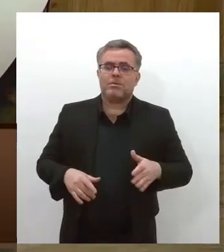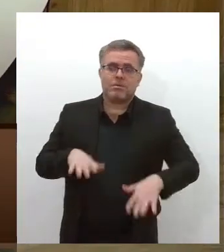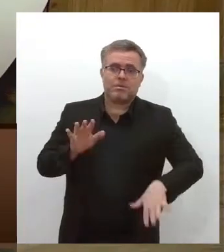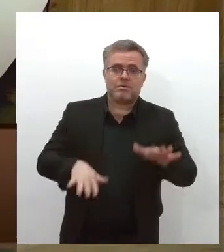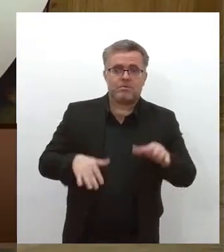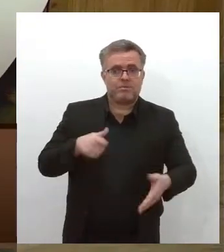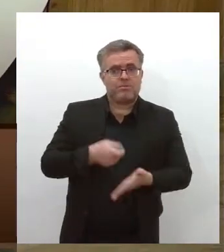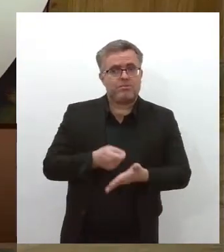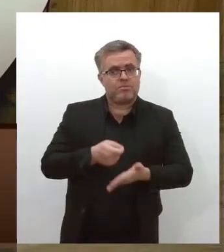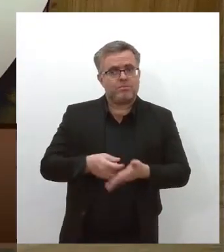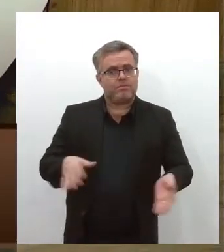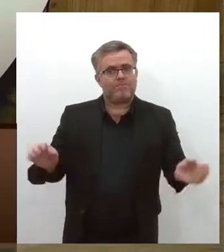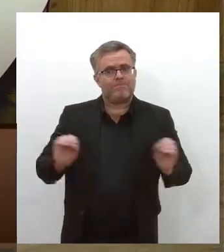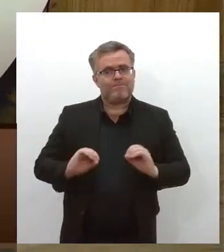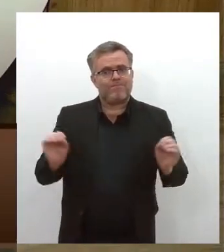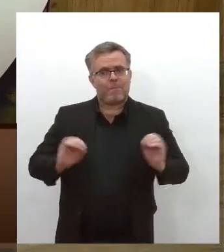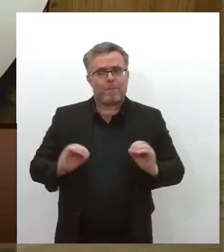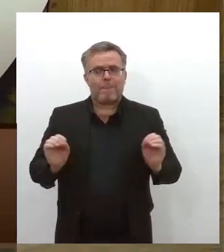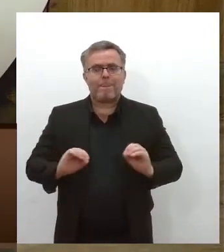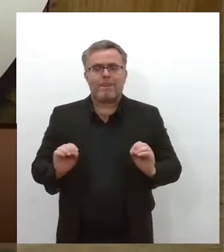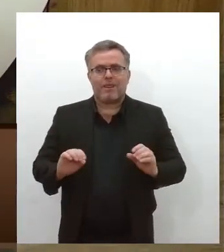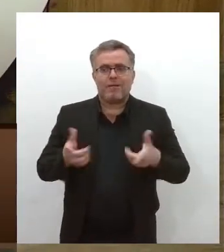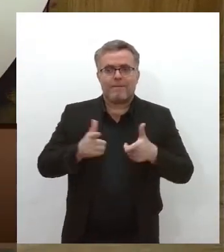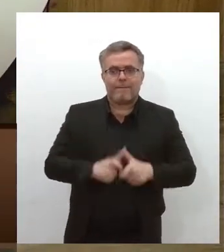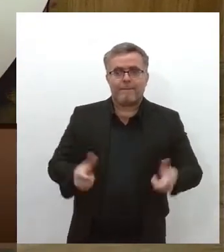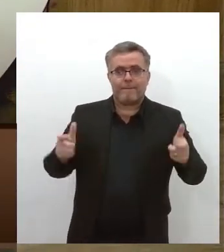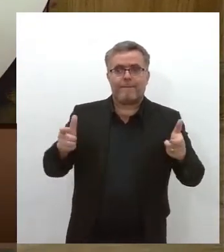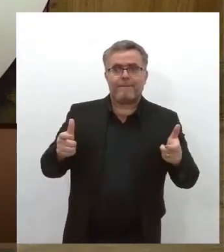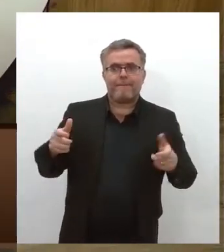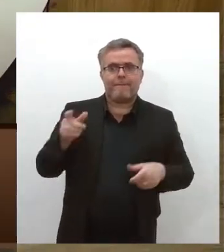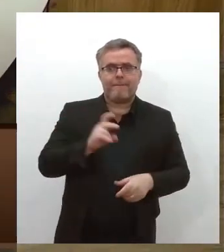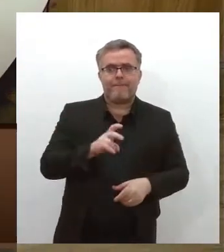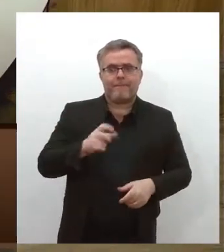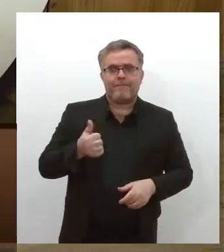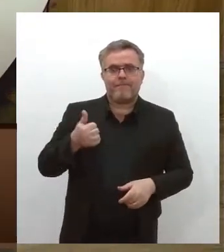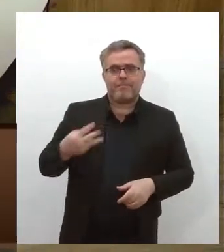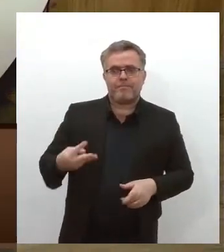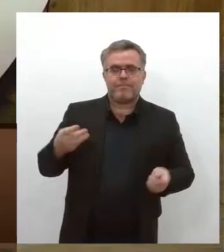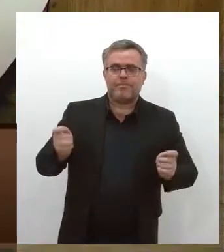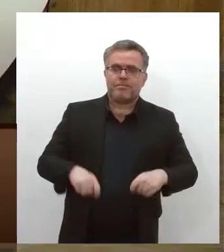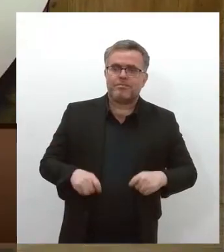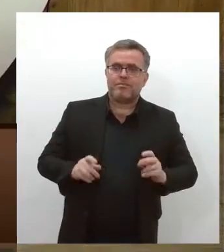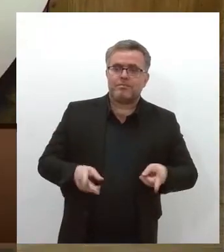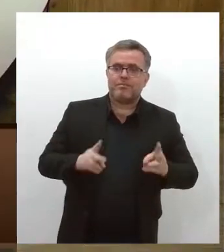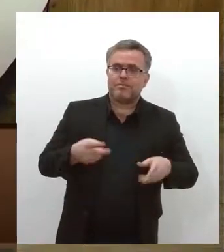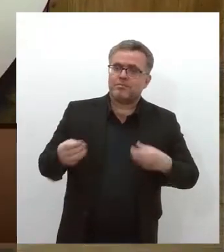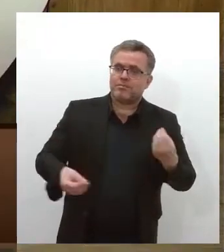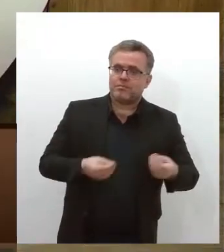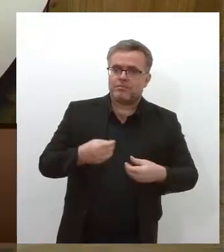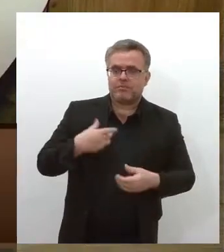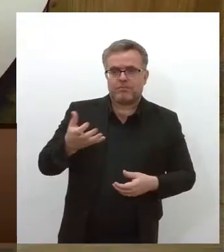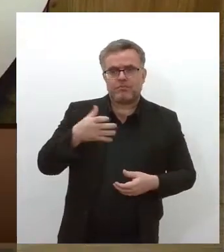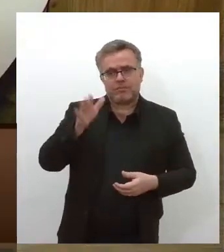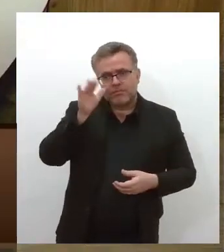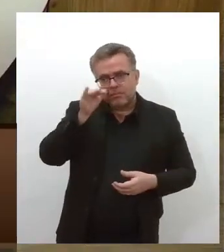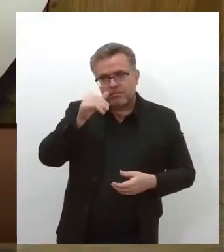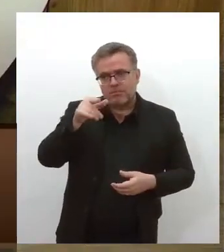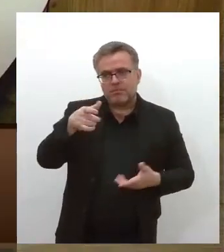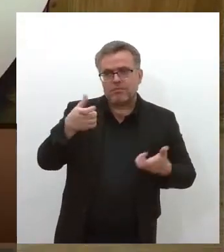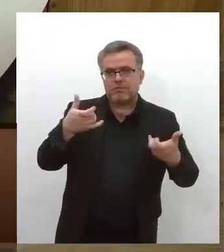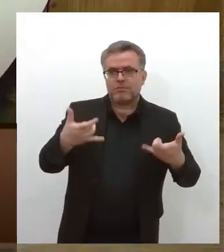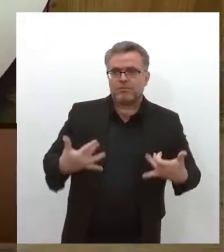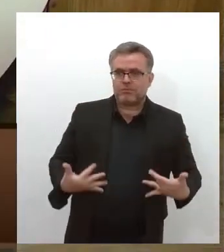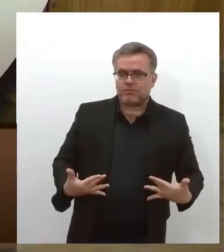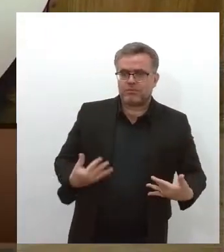Nacional que tem maioria, são 513 deputados, 81 senadores. E eu queria que o senhor falasse um pouquinho sobre esse peso,